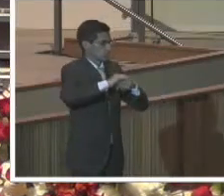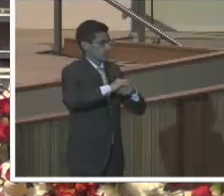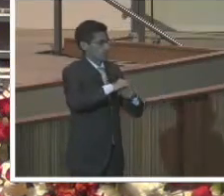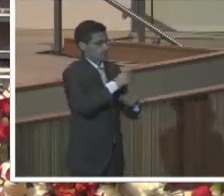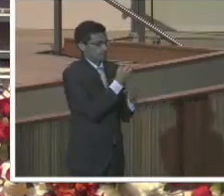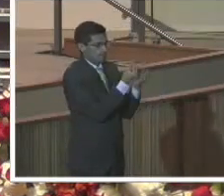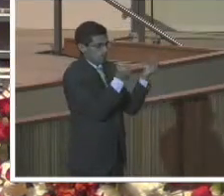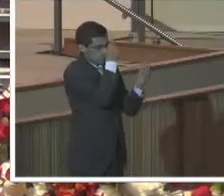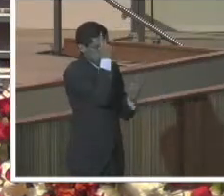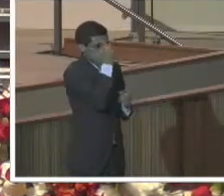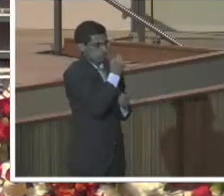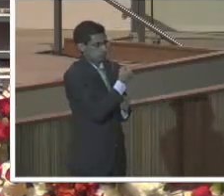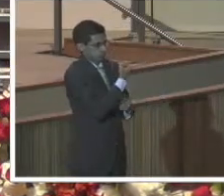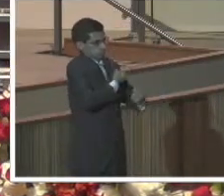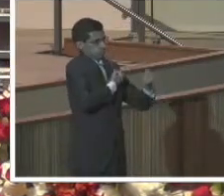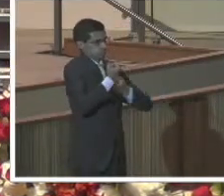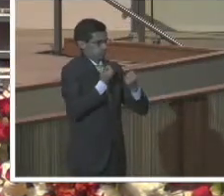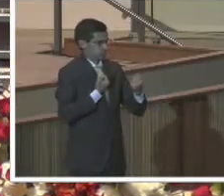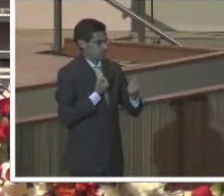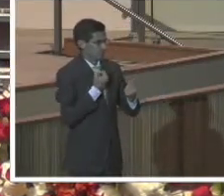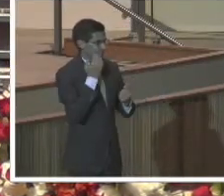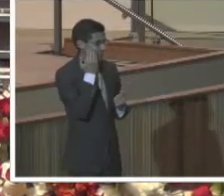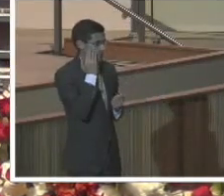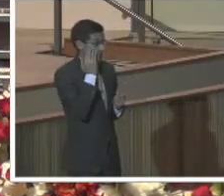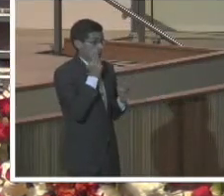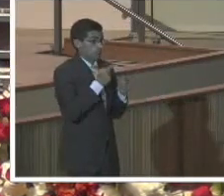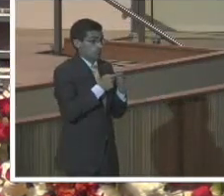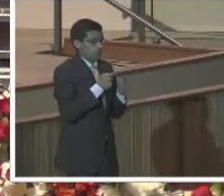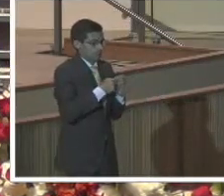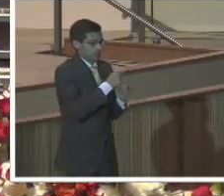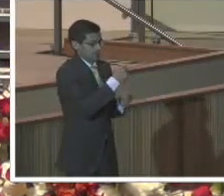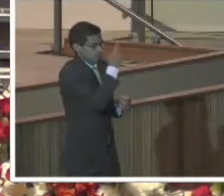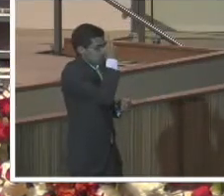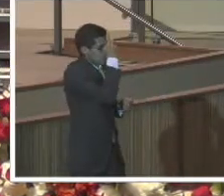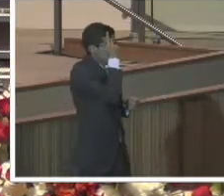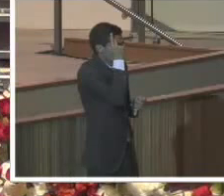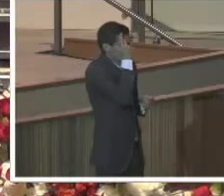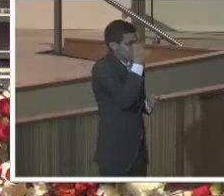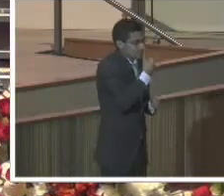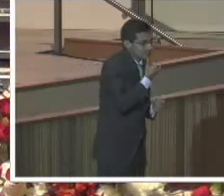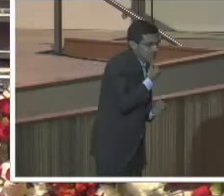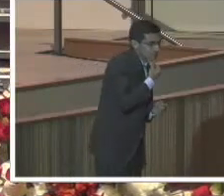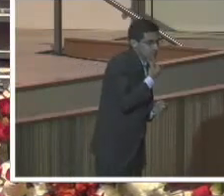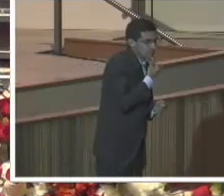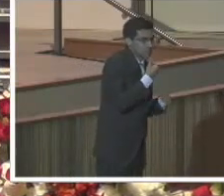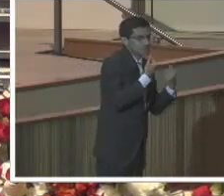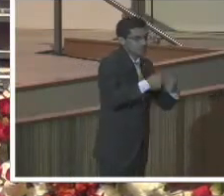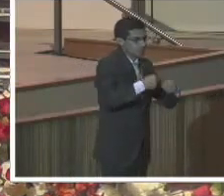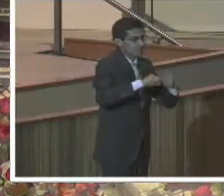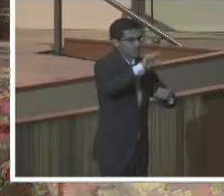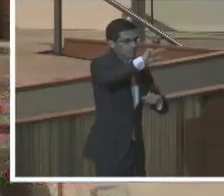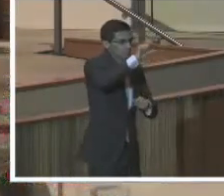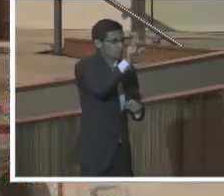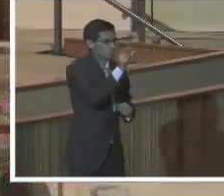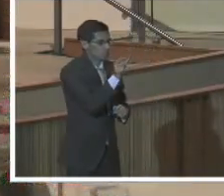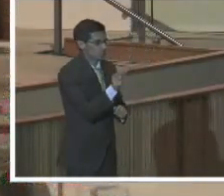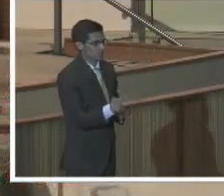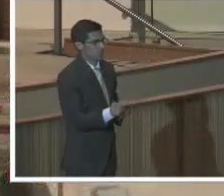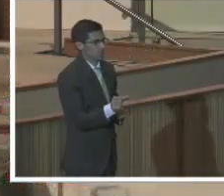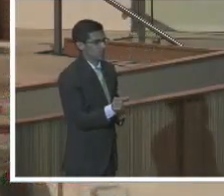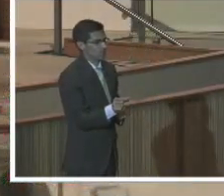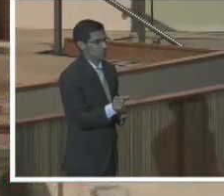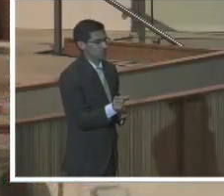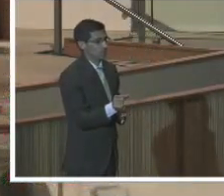Ovelhas esfoladas pela vida que precisam de um pastor. Jesus não para de bater na sua porta. Por favor, para